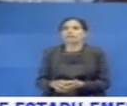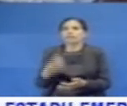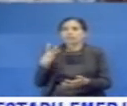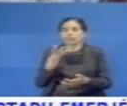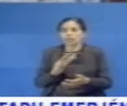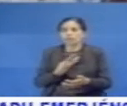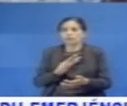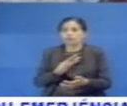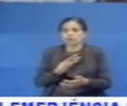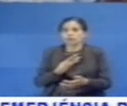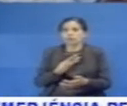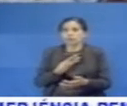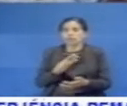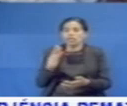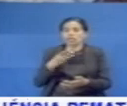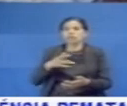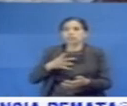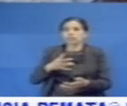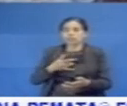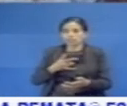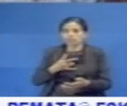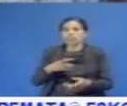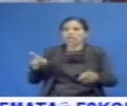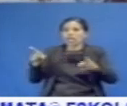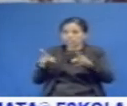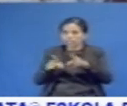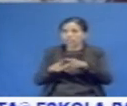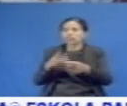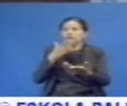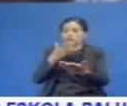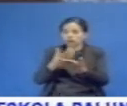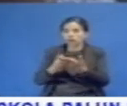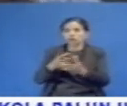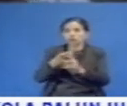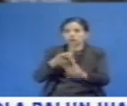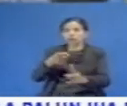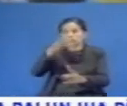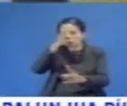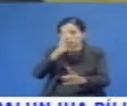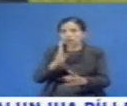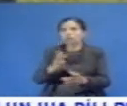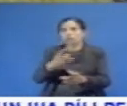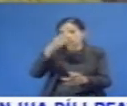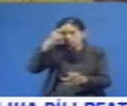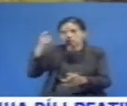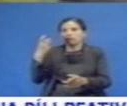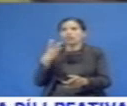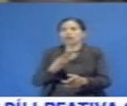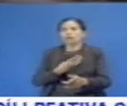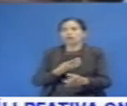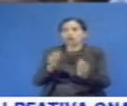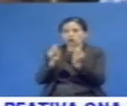lei, a mi senti a nessa milagre boa tida do Simaroma. Tamba, cari, com